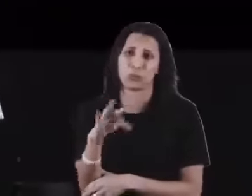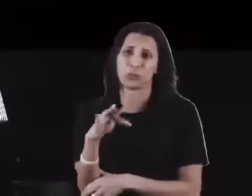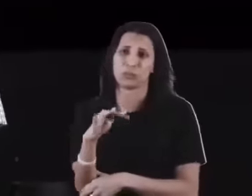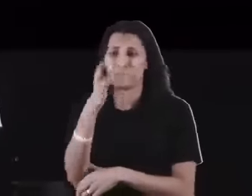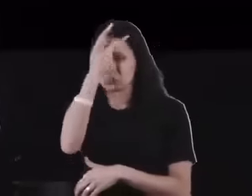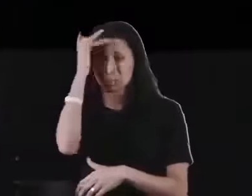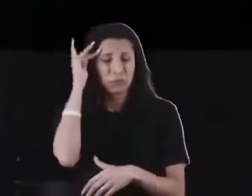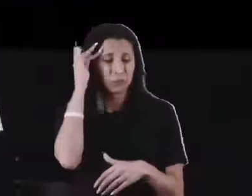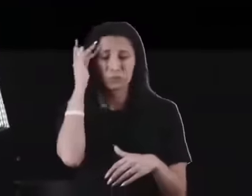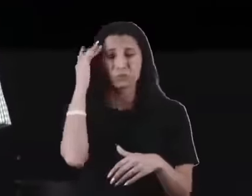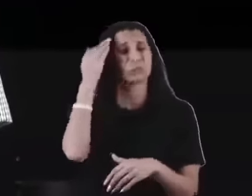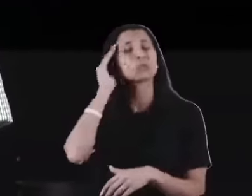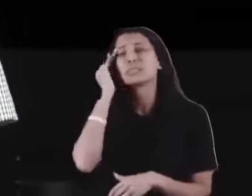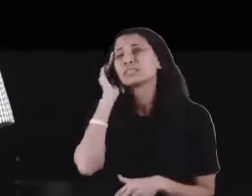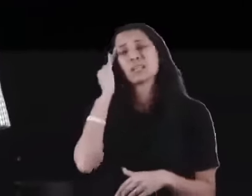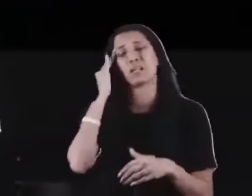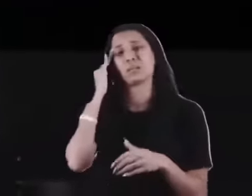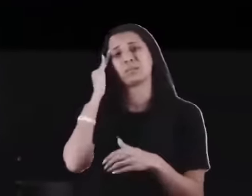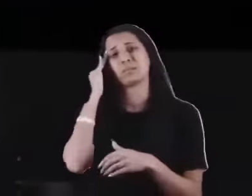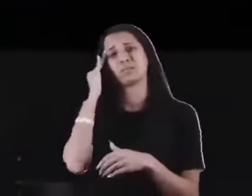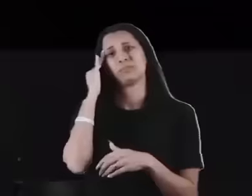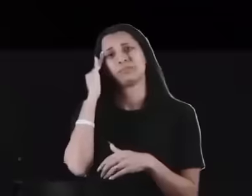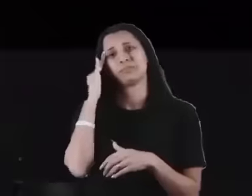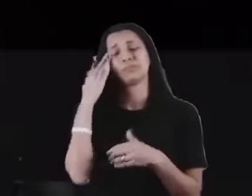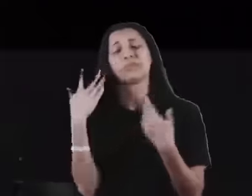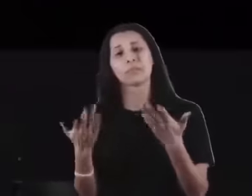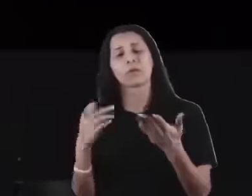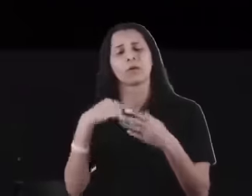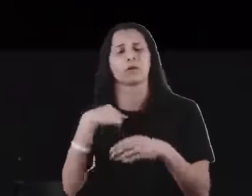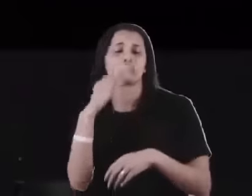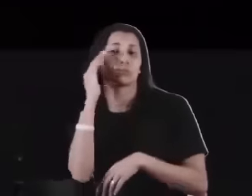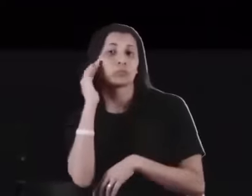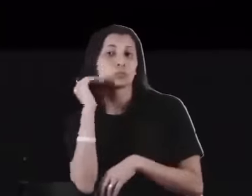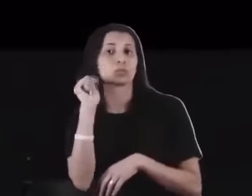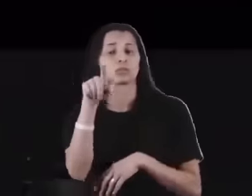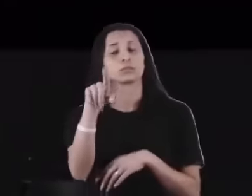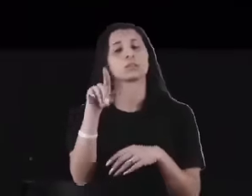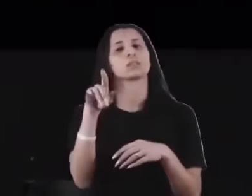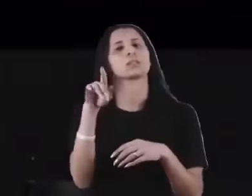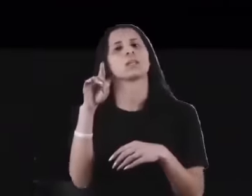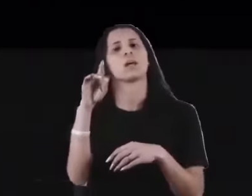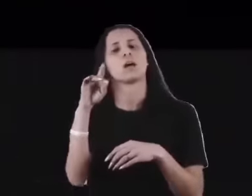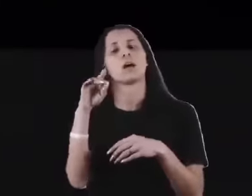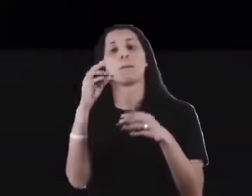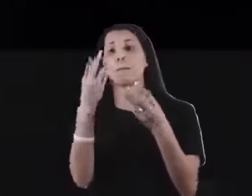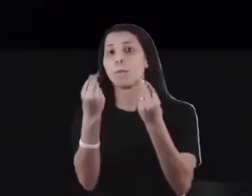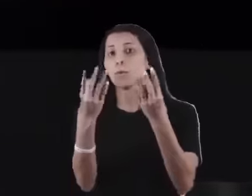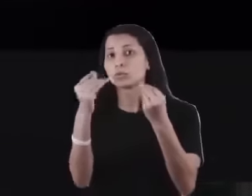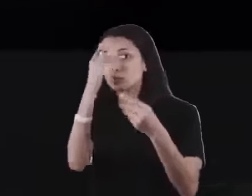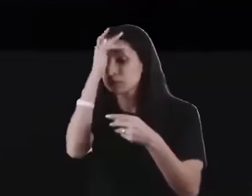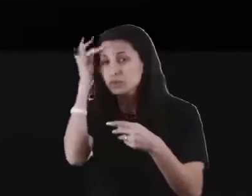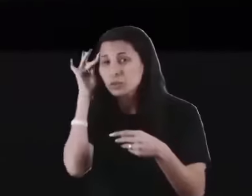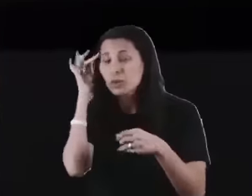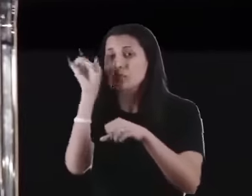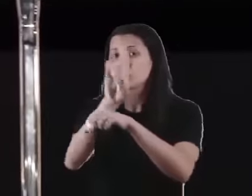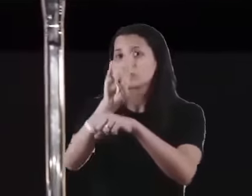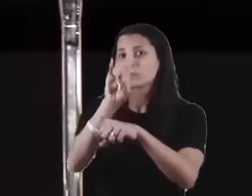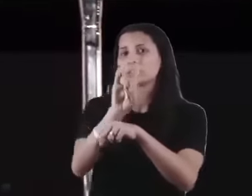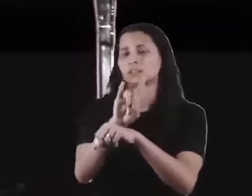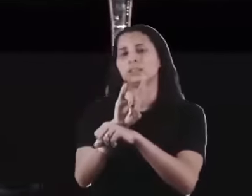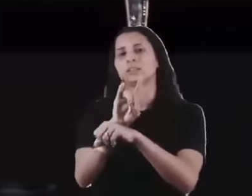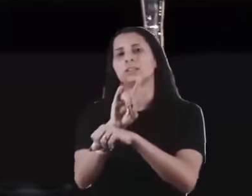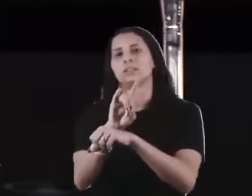administrador após uma traição não sei se você sabe mais de muita gente que passa por uma traição sofre o que a psicologia